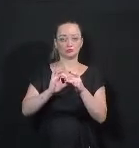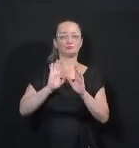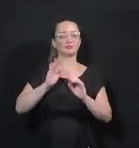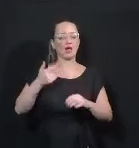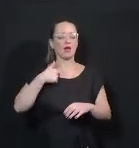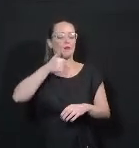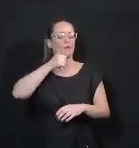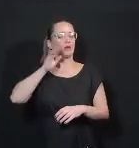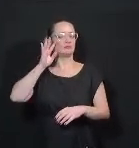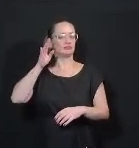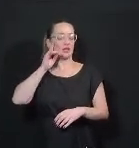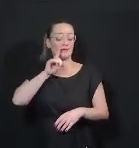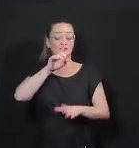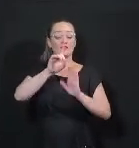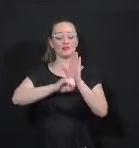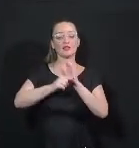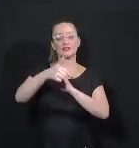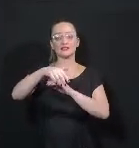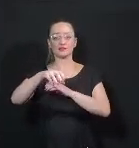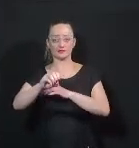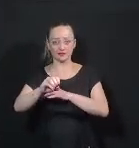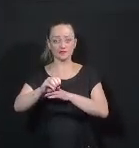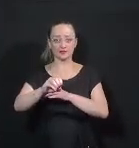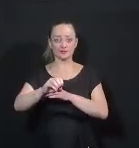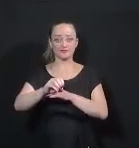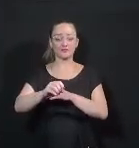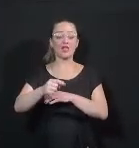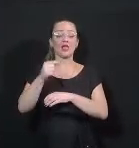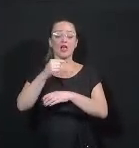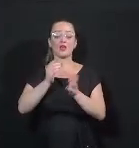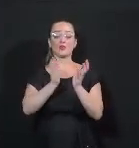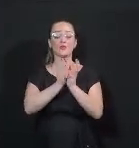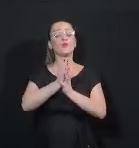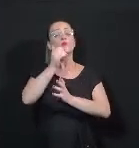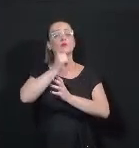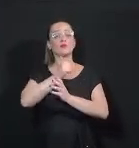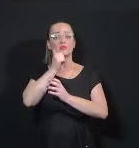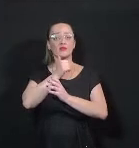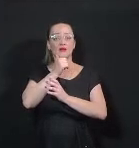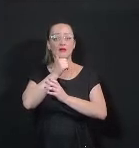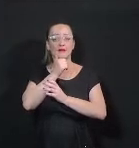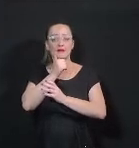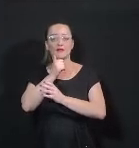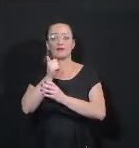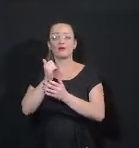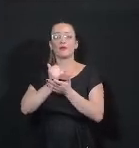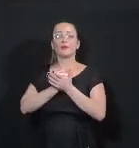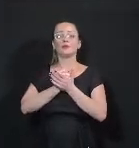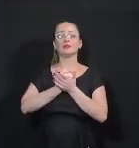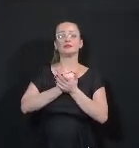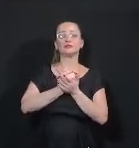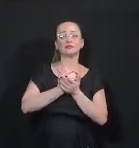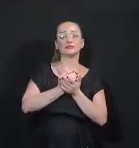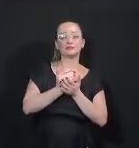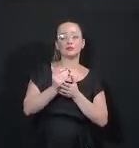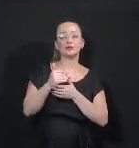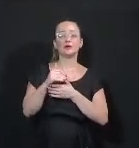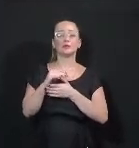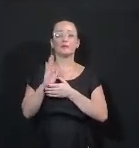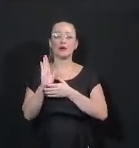E já na década de 70, essas mulheres entrando mais, cada vez